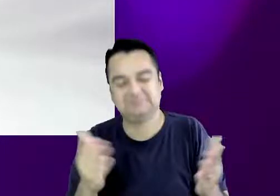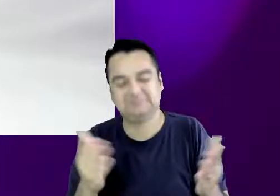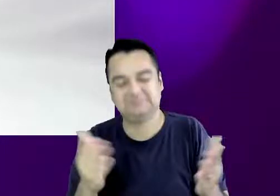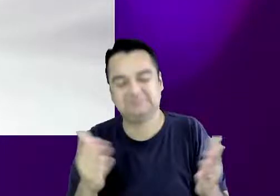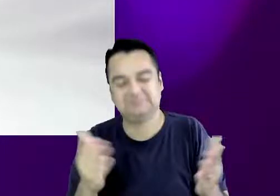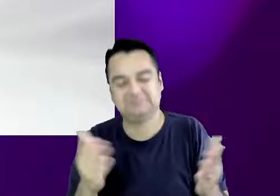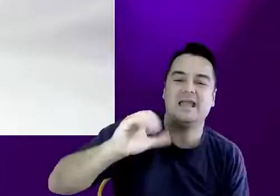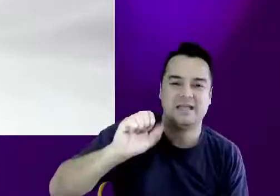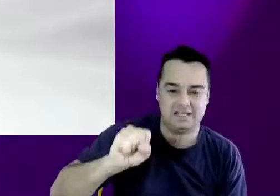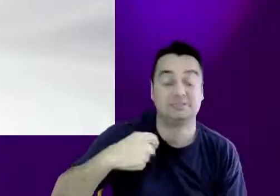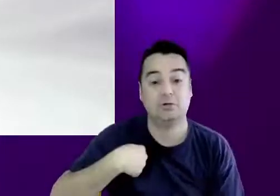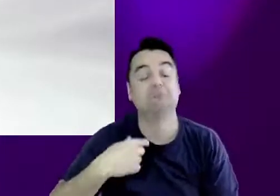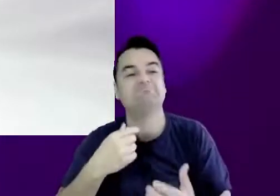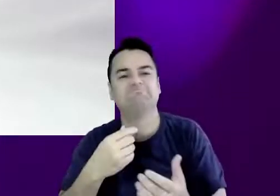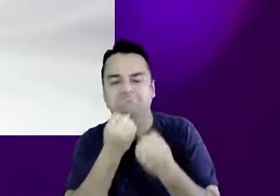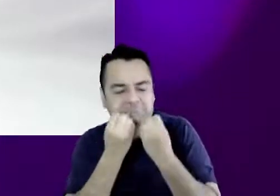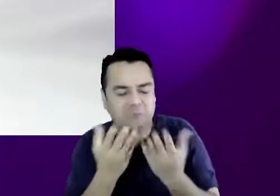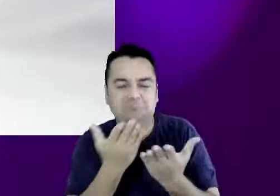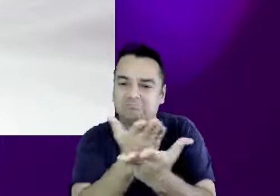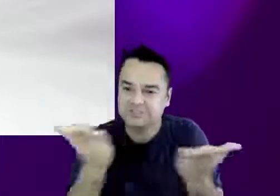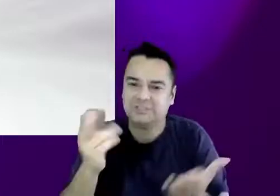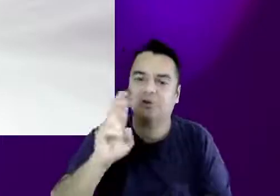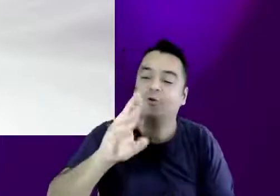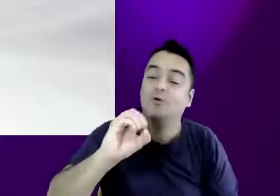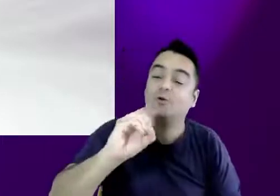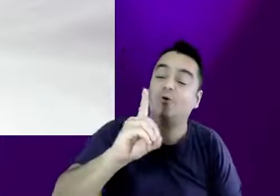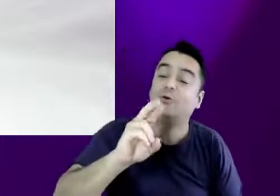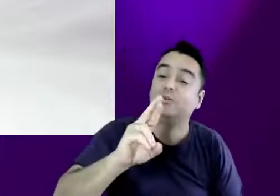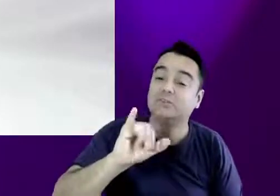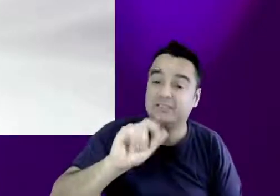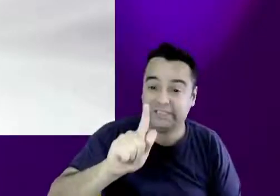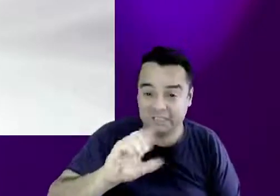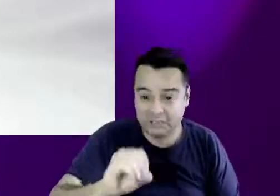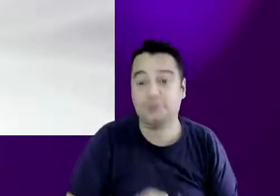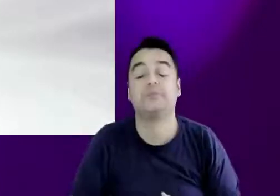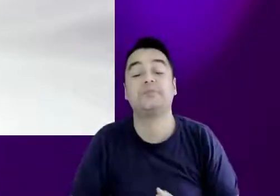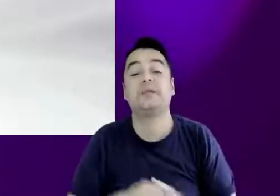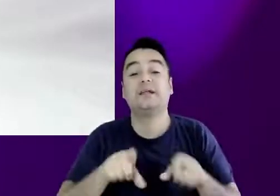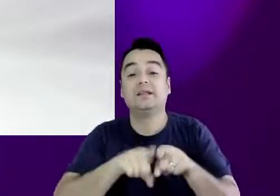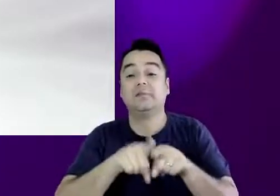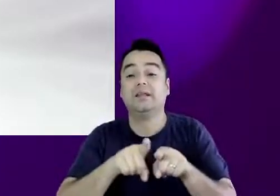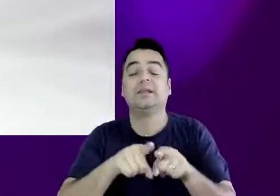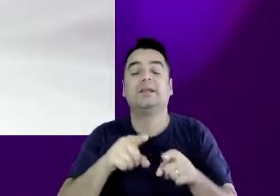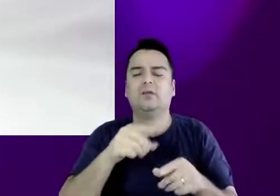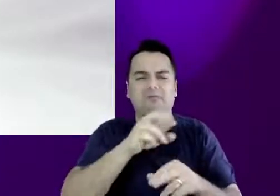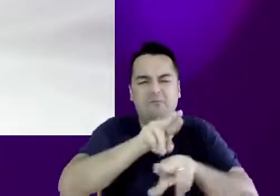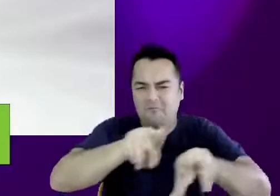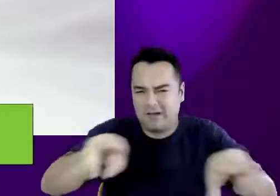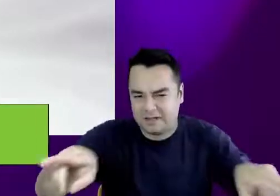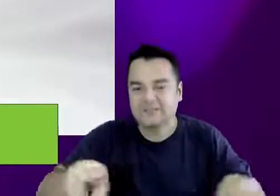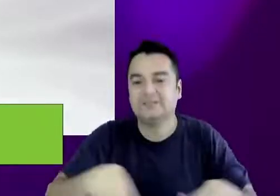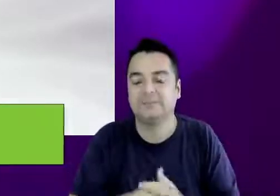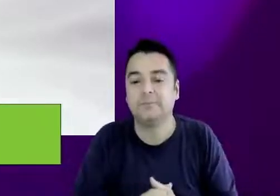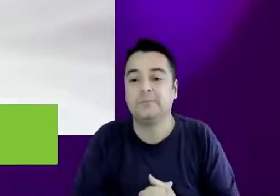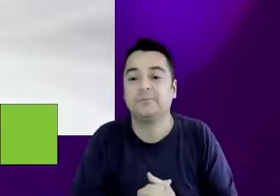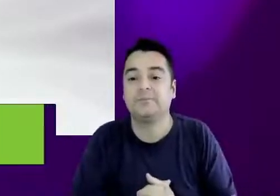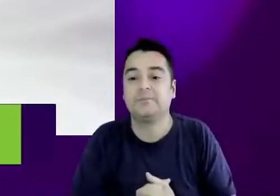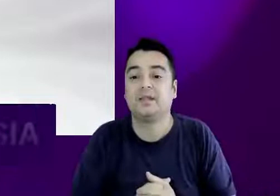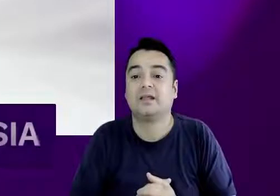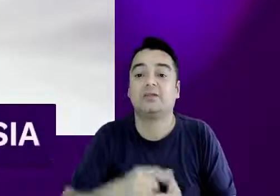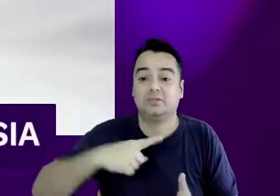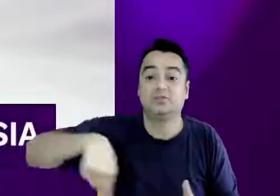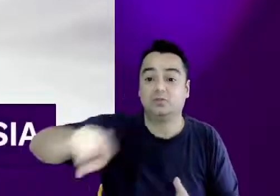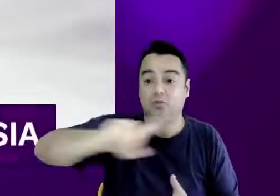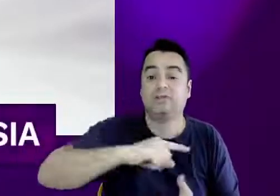pessoas, o professor Dr. Rodrigo Ruano, a professora doutora Edna Bussotti e a doutora Tereza Uras, aos quais